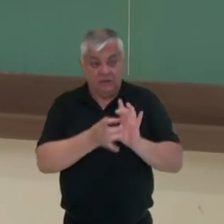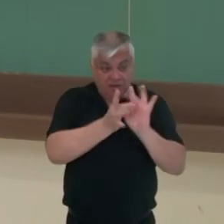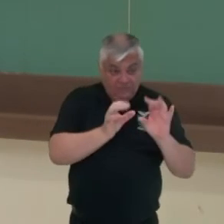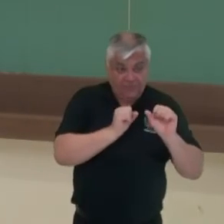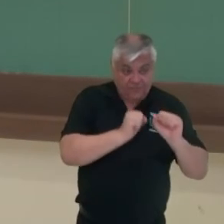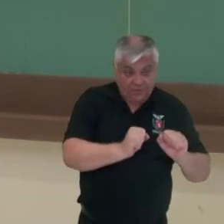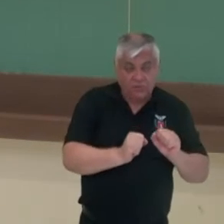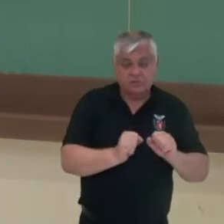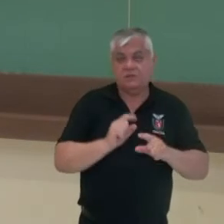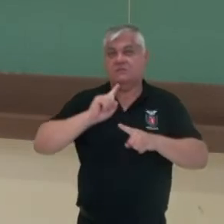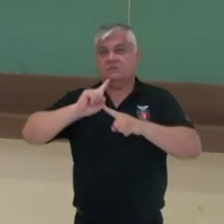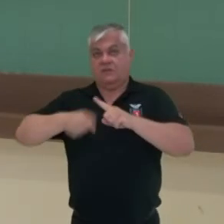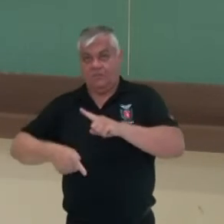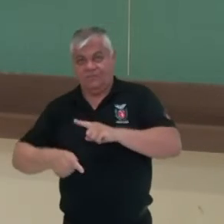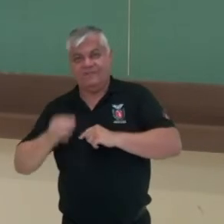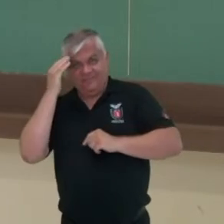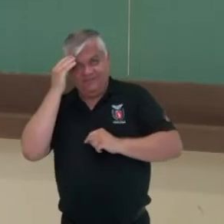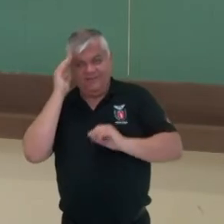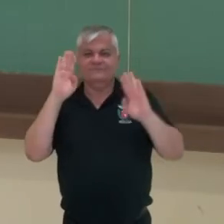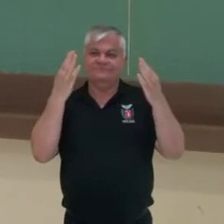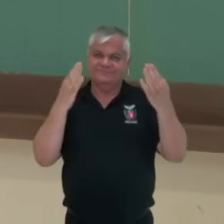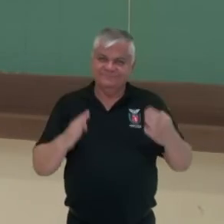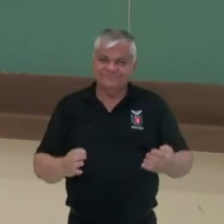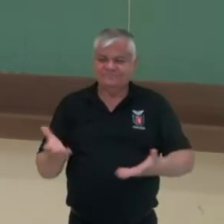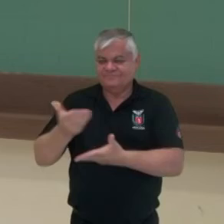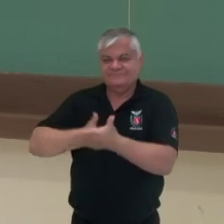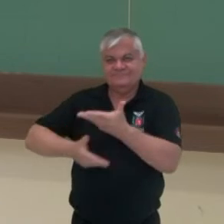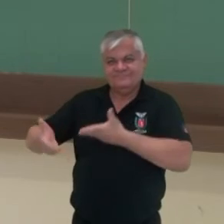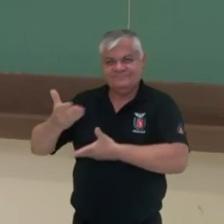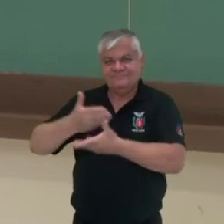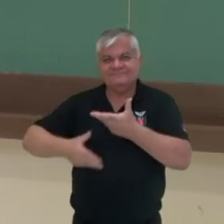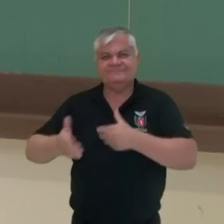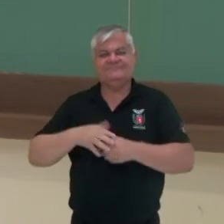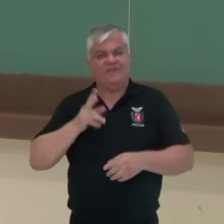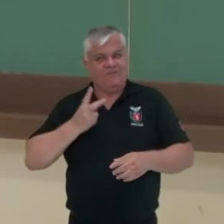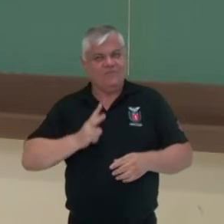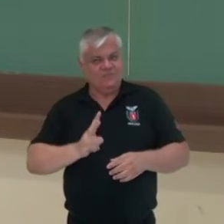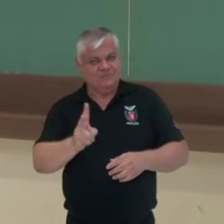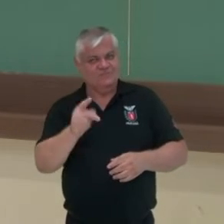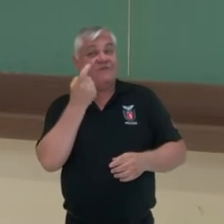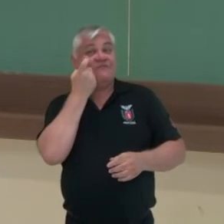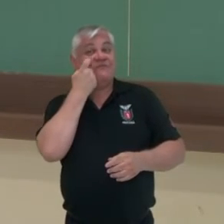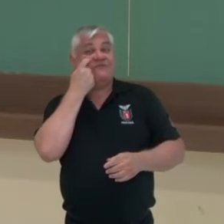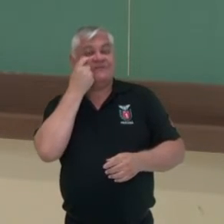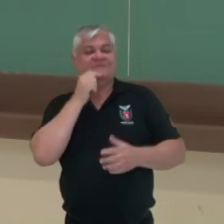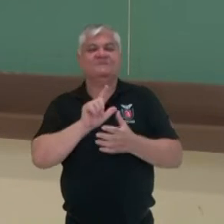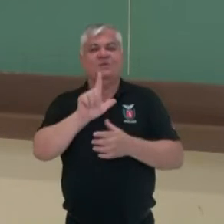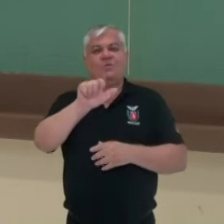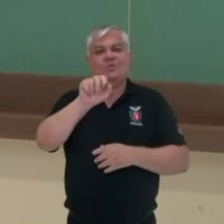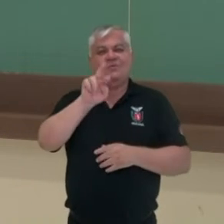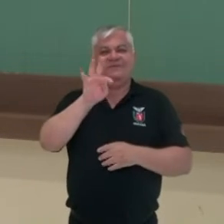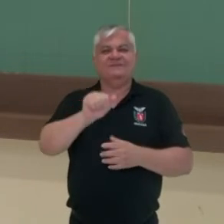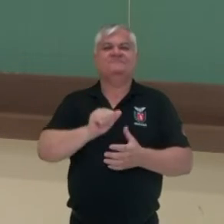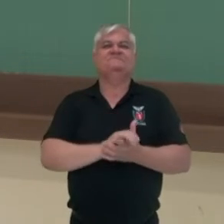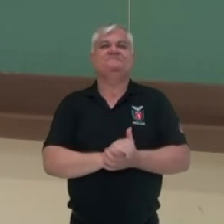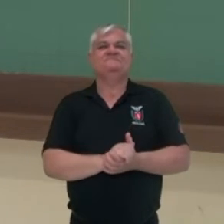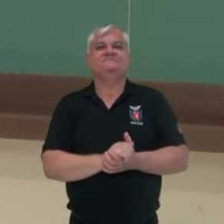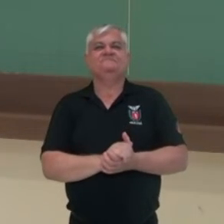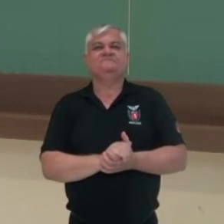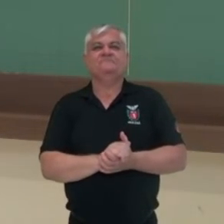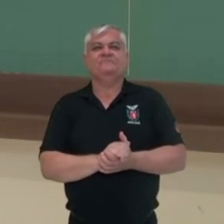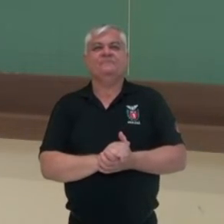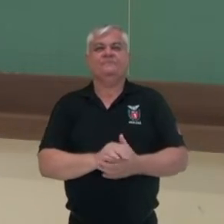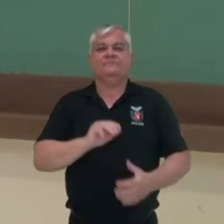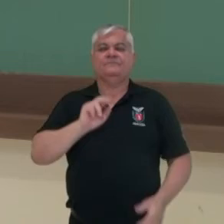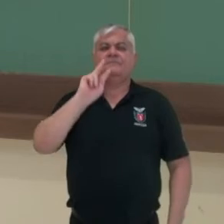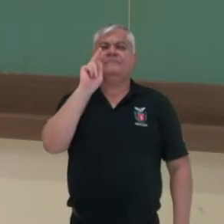vocês compartilhar com os professores e com os colegas também. Tá? Vamos lá? Vamos continuar vendo um pouquinho mais das lutas? Então, tem essa luta